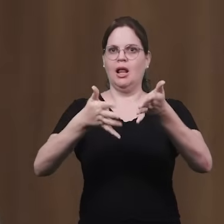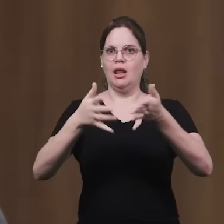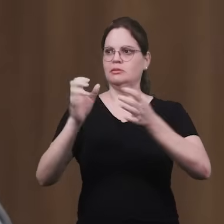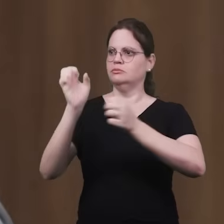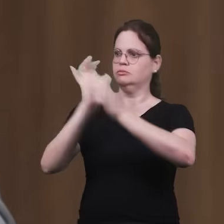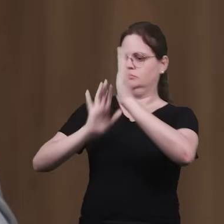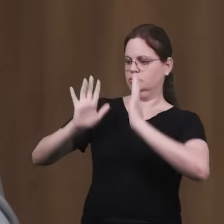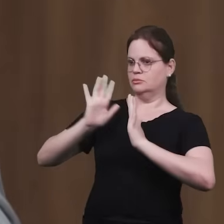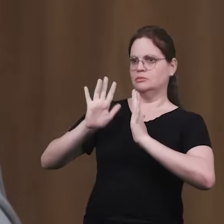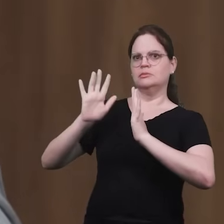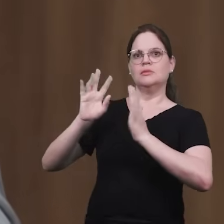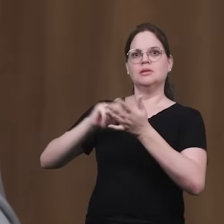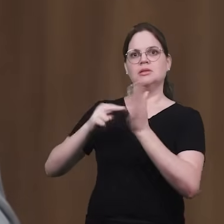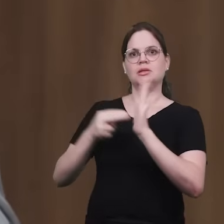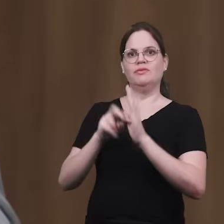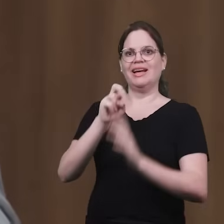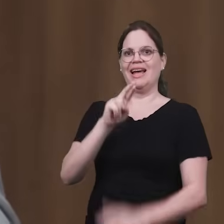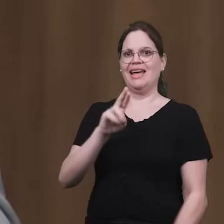base.